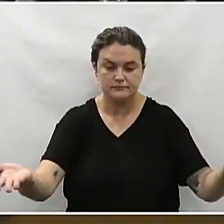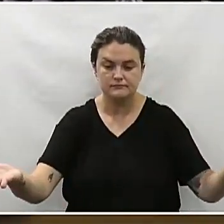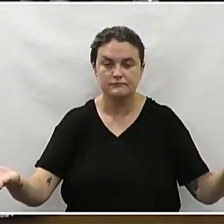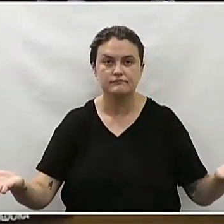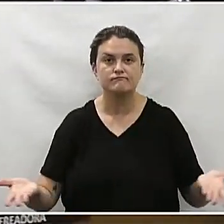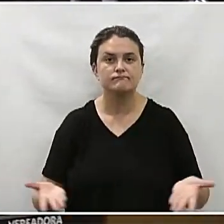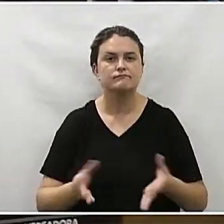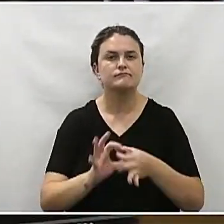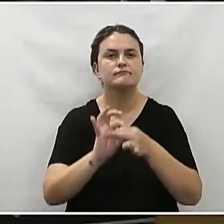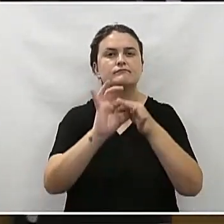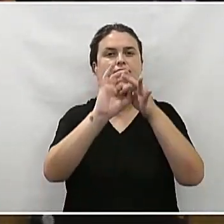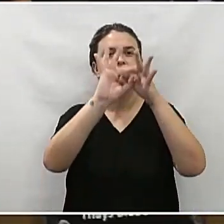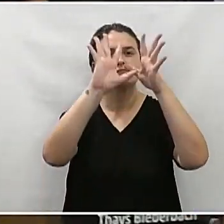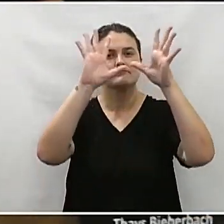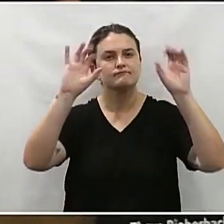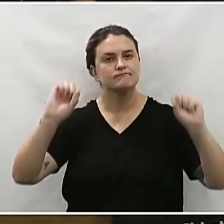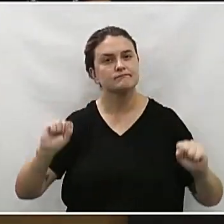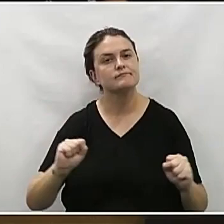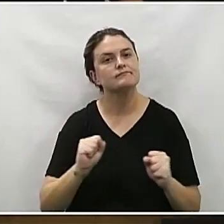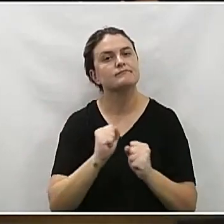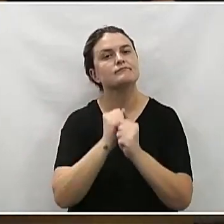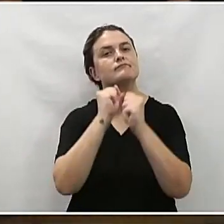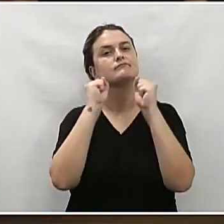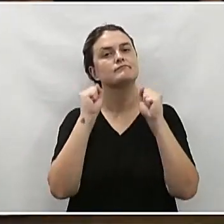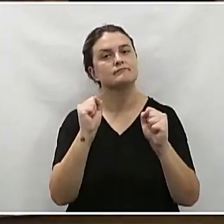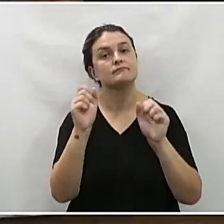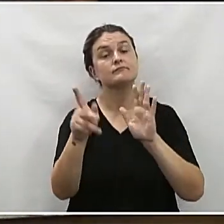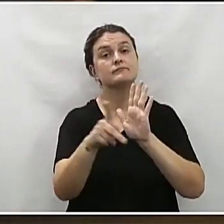A Câmara